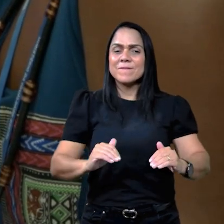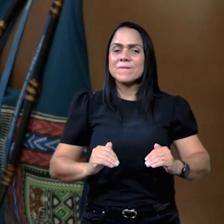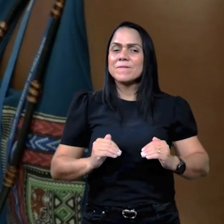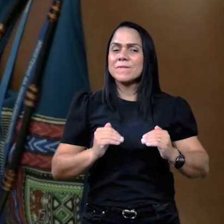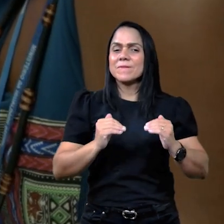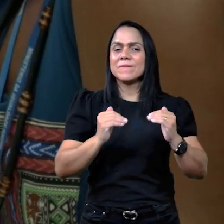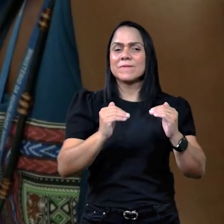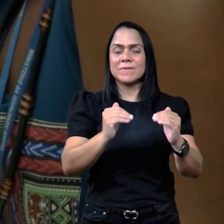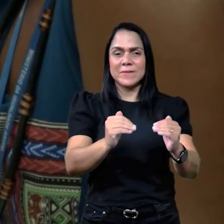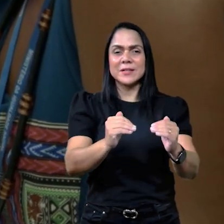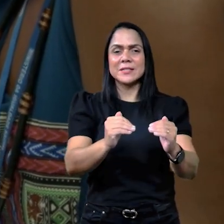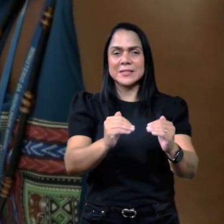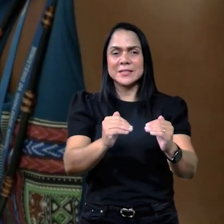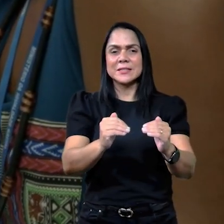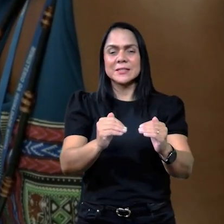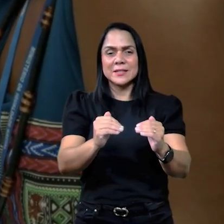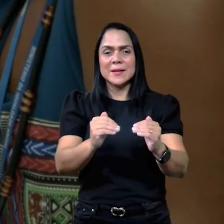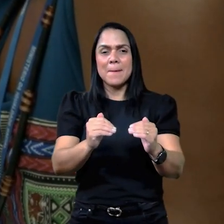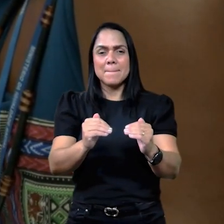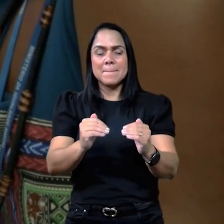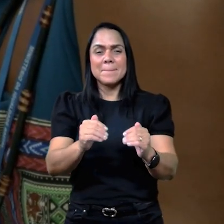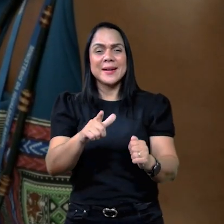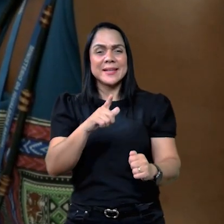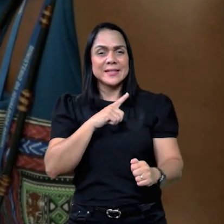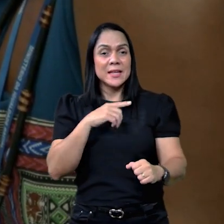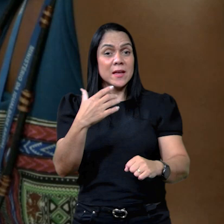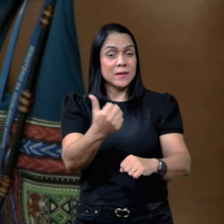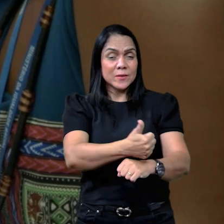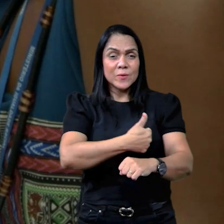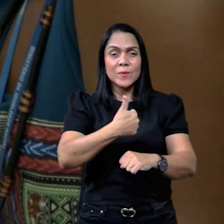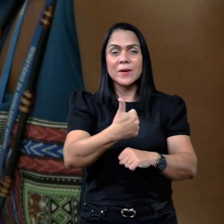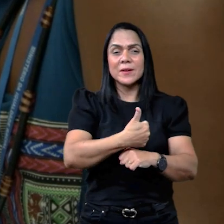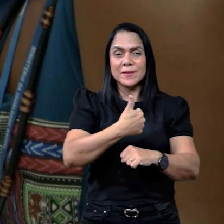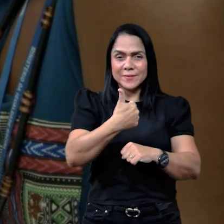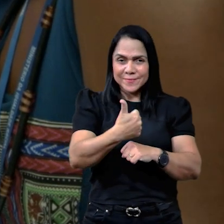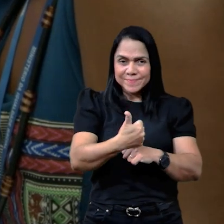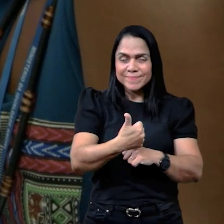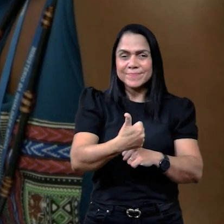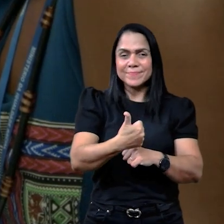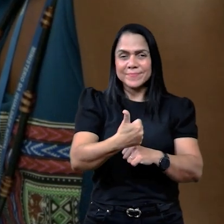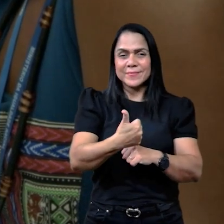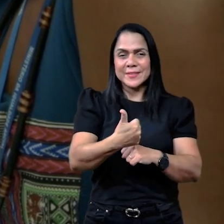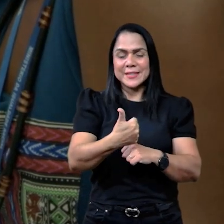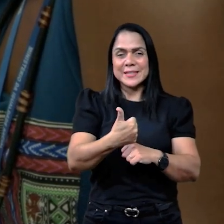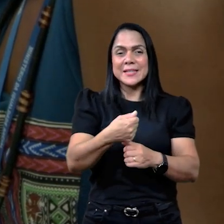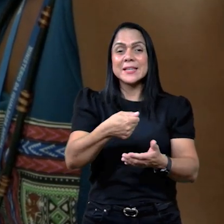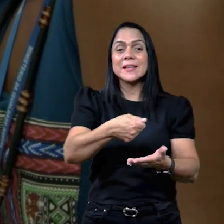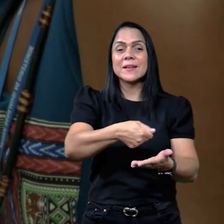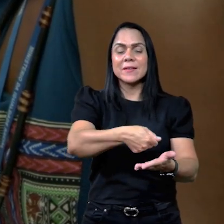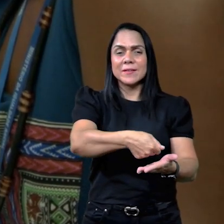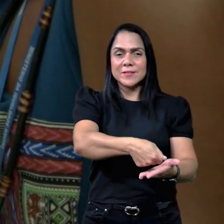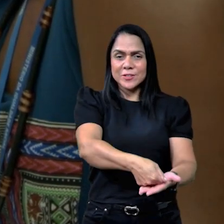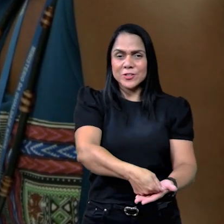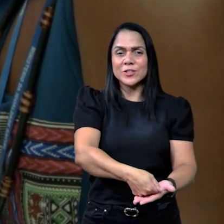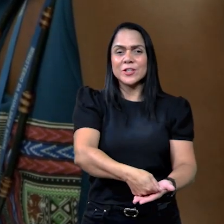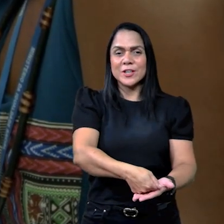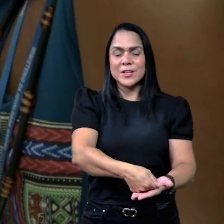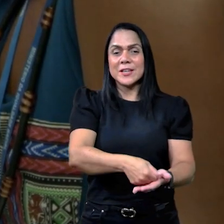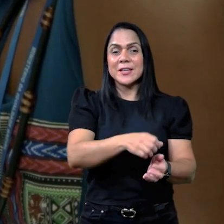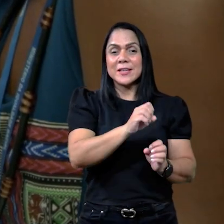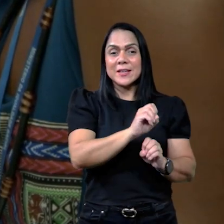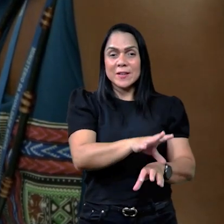assim, nessa busca pela qualificação mesmo e de garantir que a